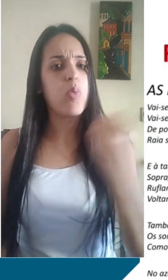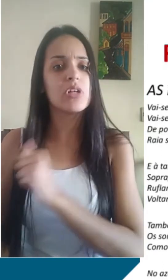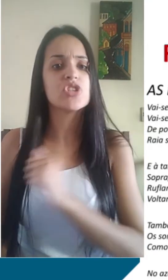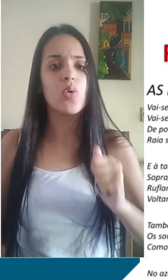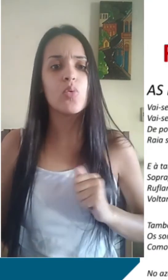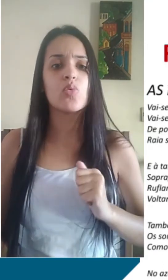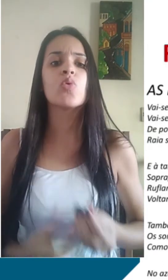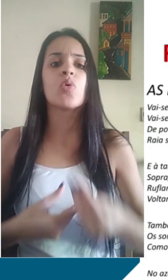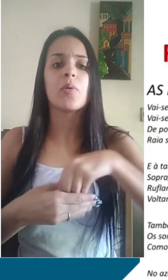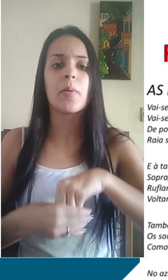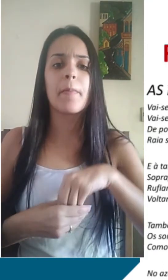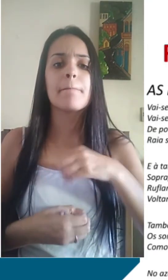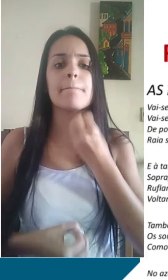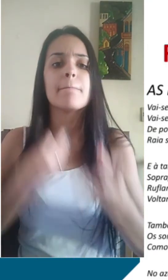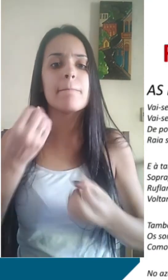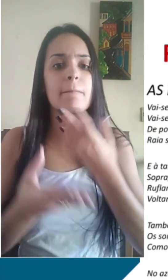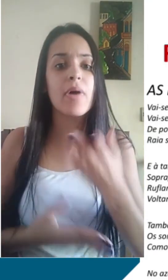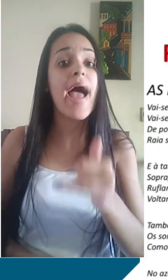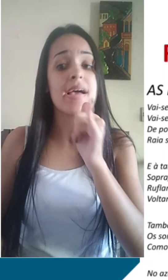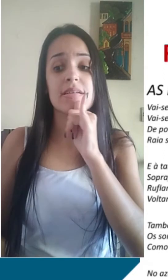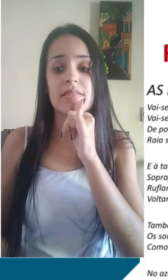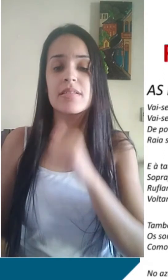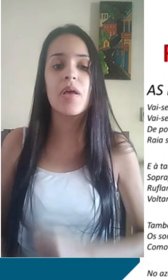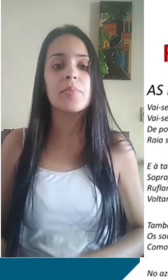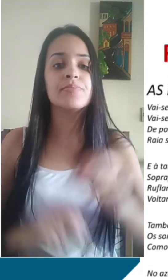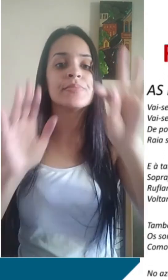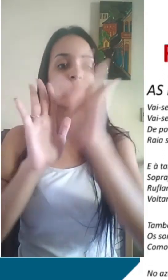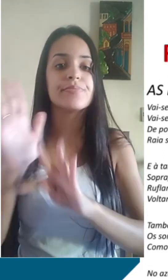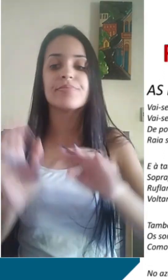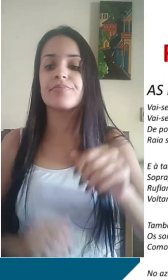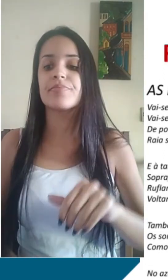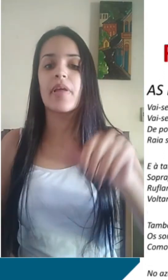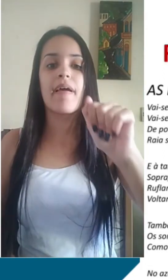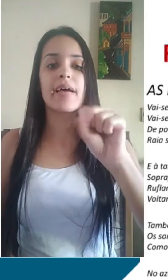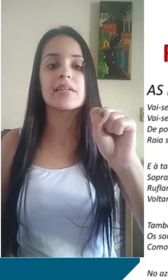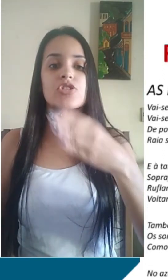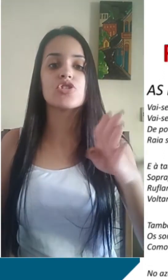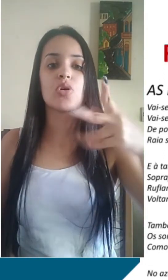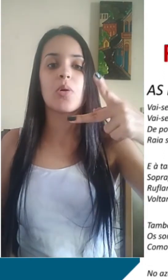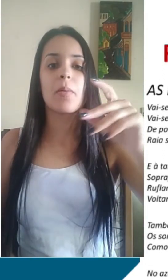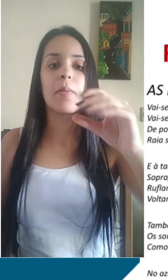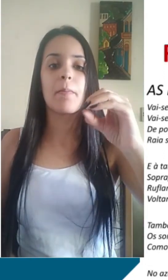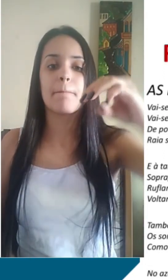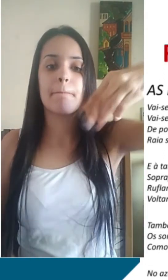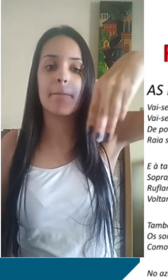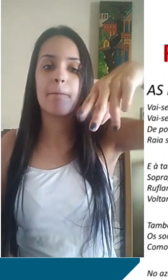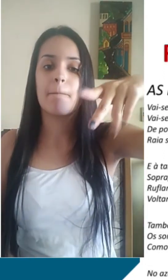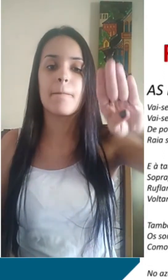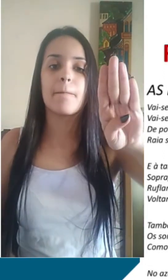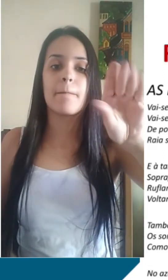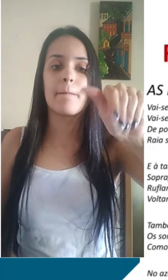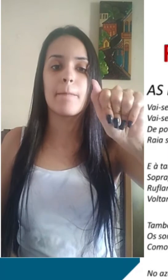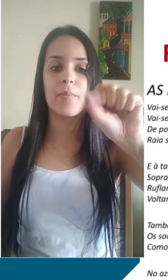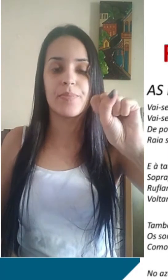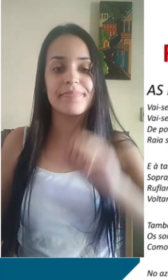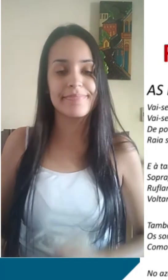Pombas, de Raimundo Correia. Vai-se a primeira pomba despertada, vai-se outra